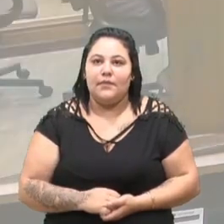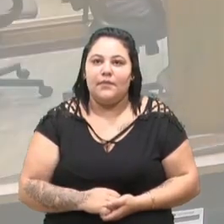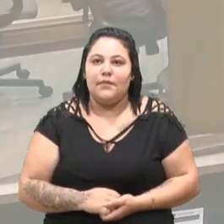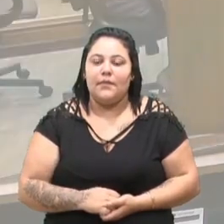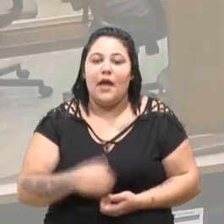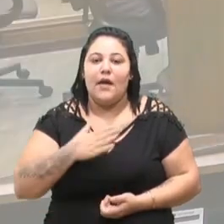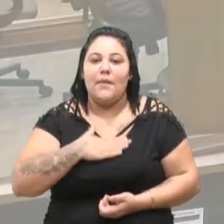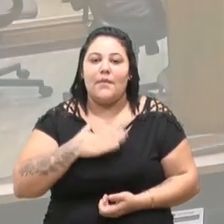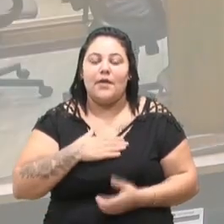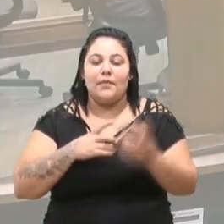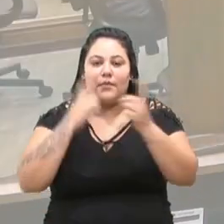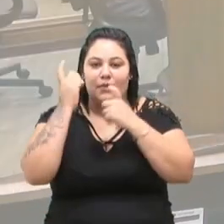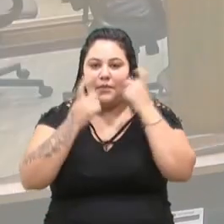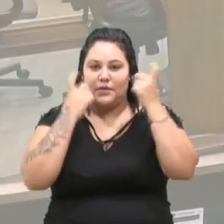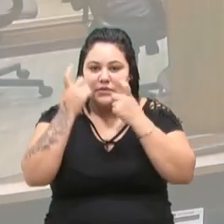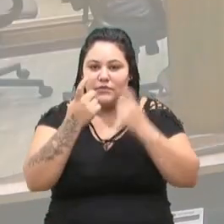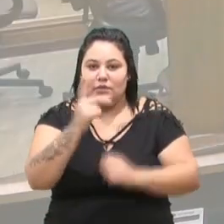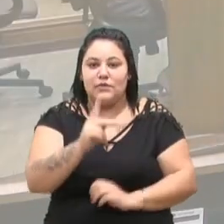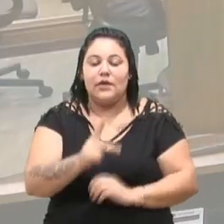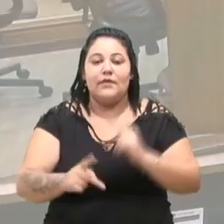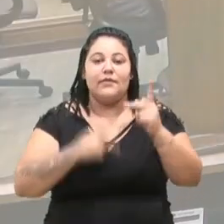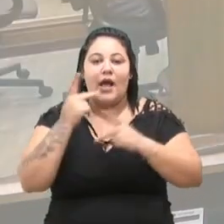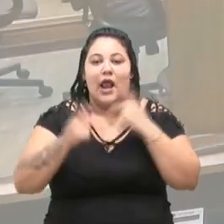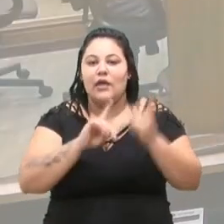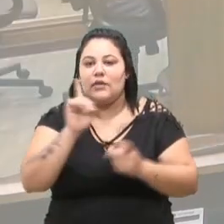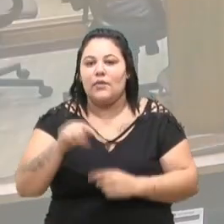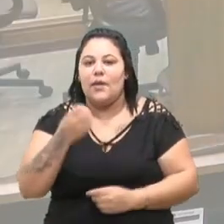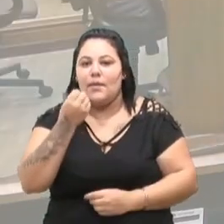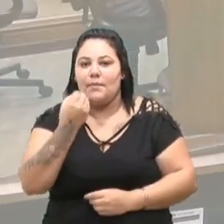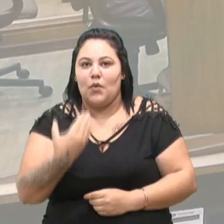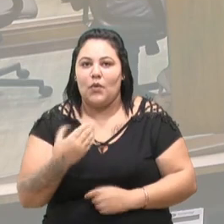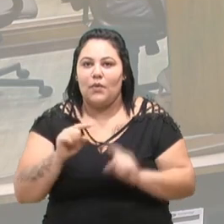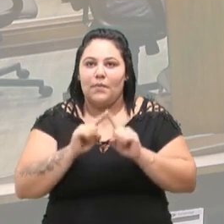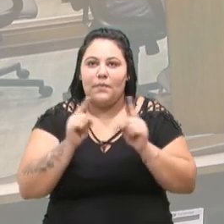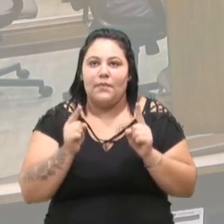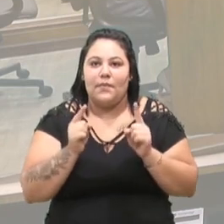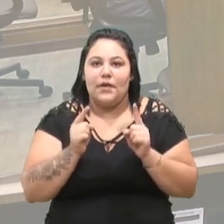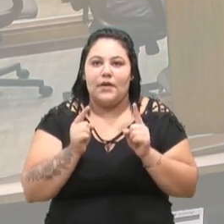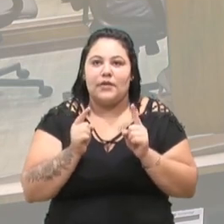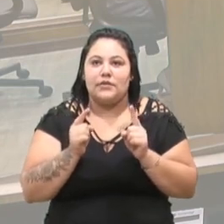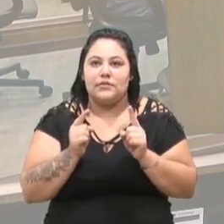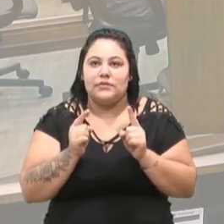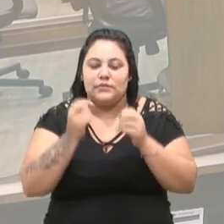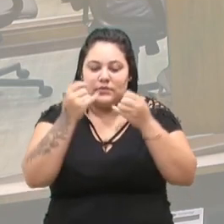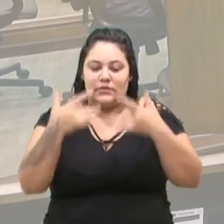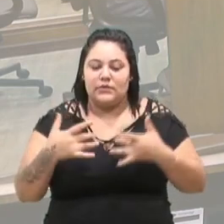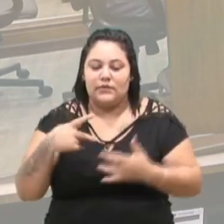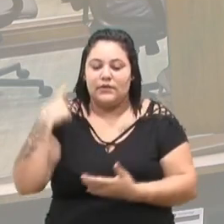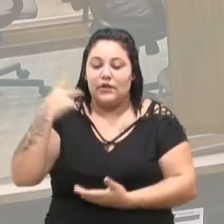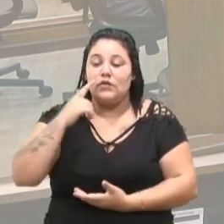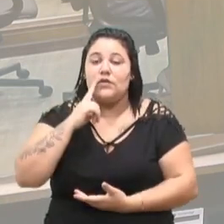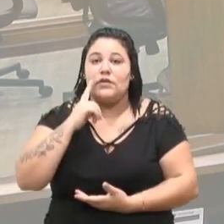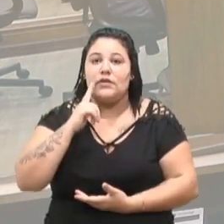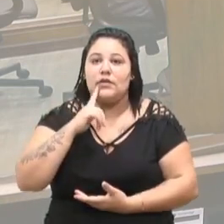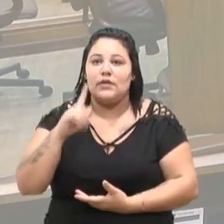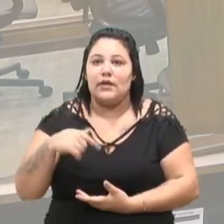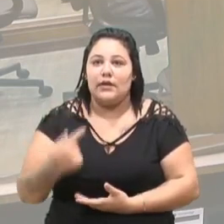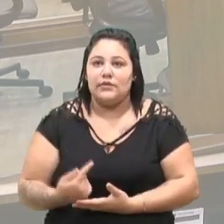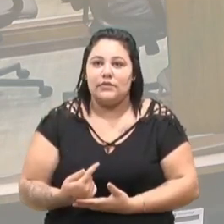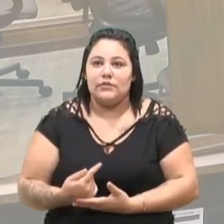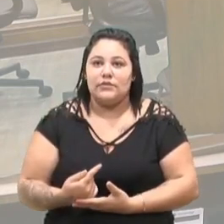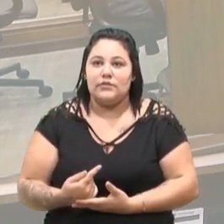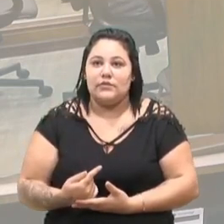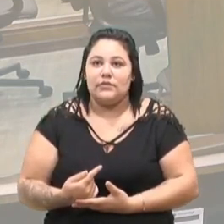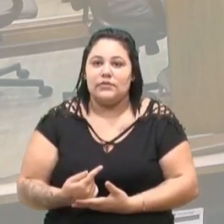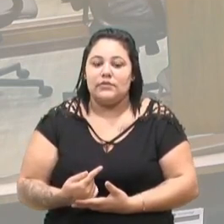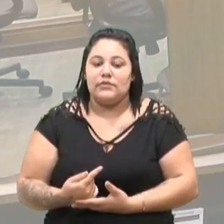preocupação na sua fala, que foi muito boa, mas eu me dirijo à parte da vereadora Gladys. A preocupação que se realmente a Anhanguera sair